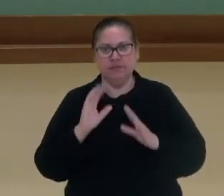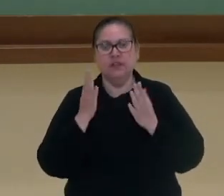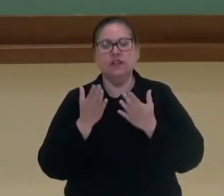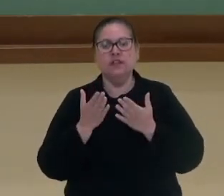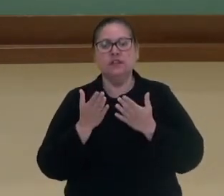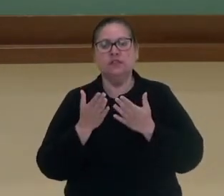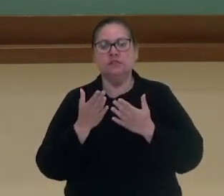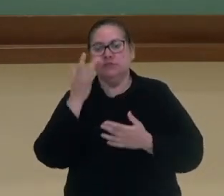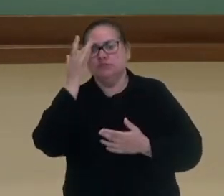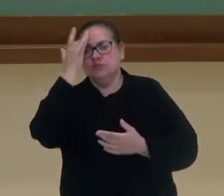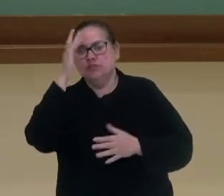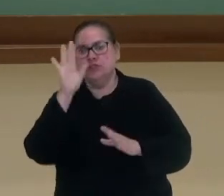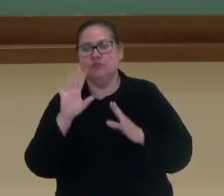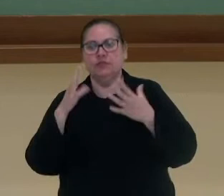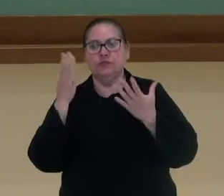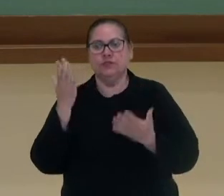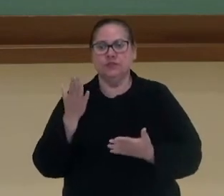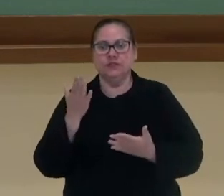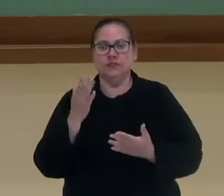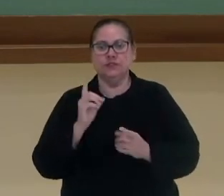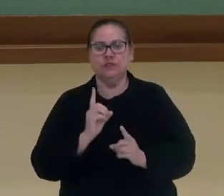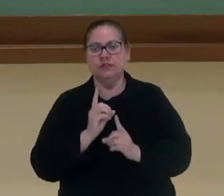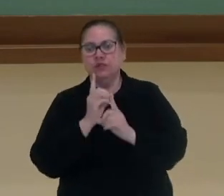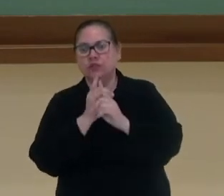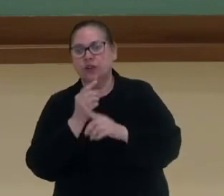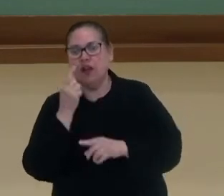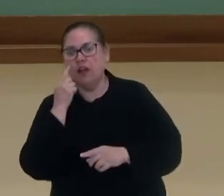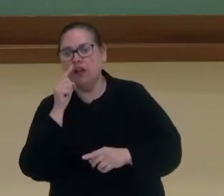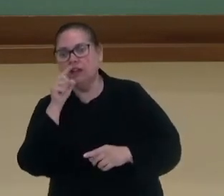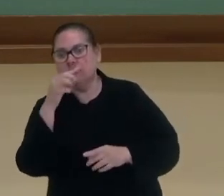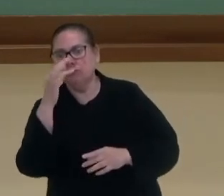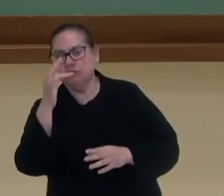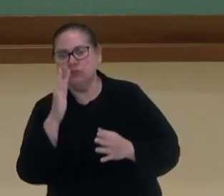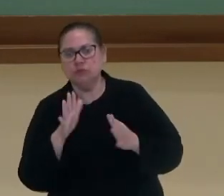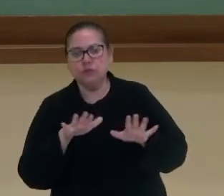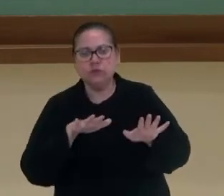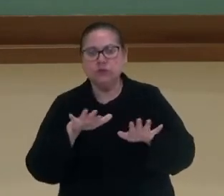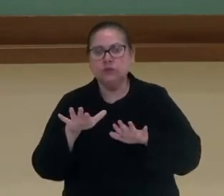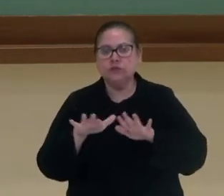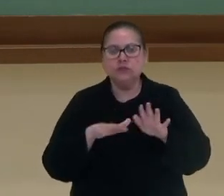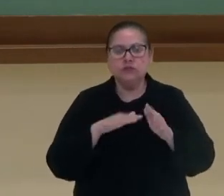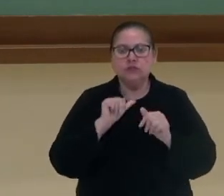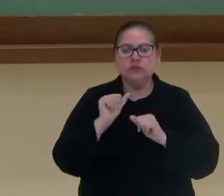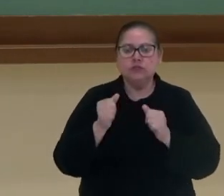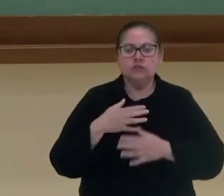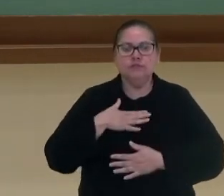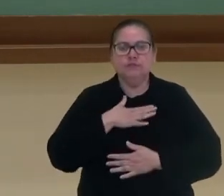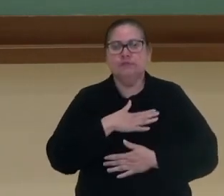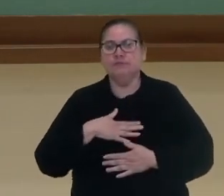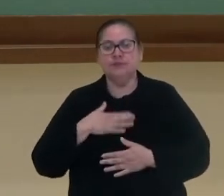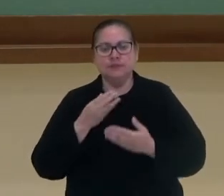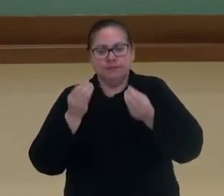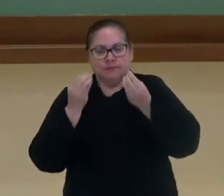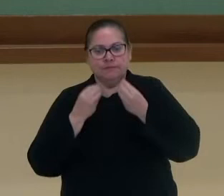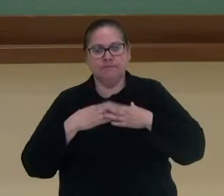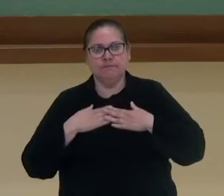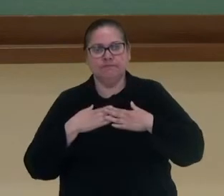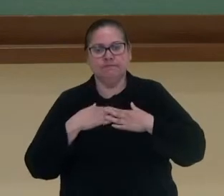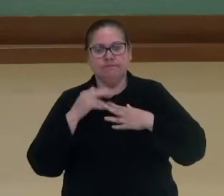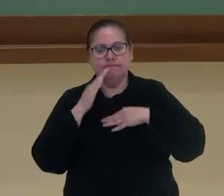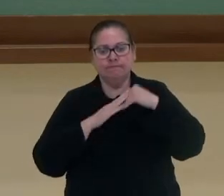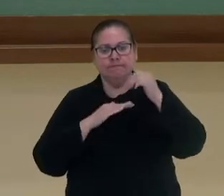Essa incerteza é isso que me move, é isso que me dá prazer em fazer